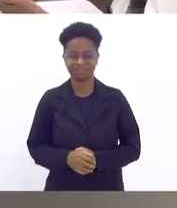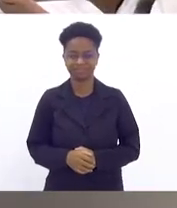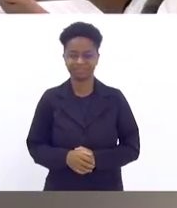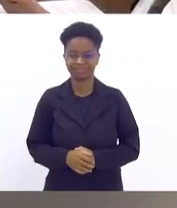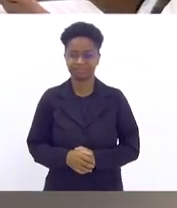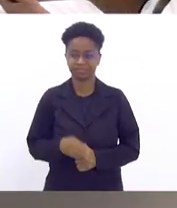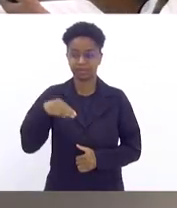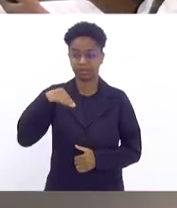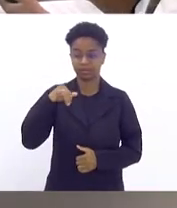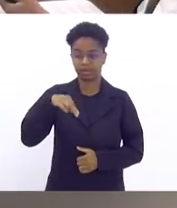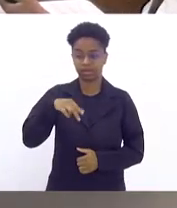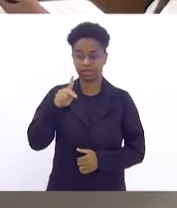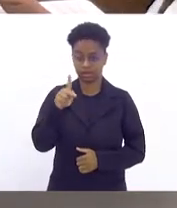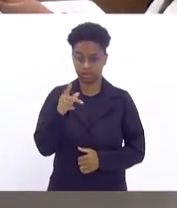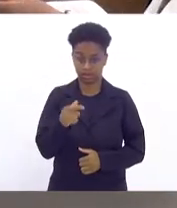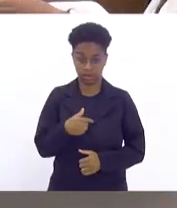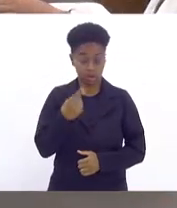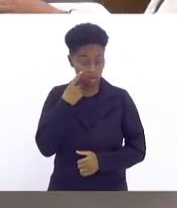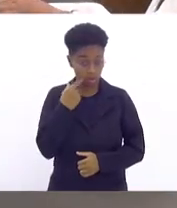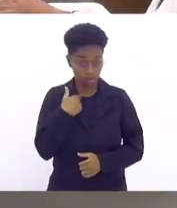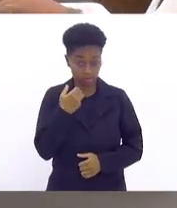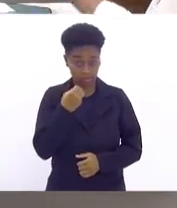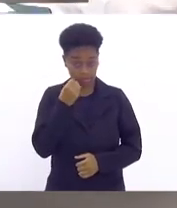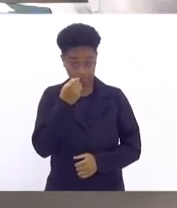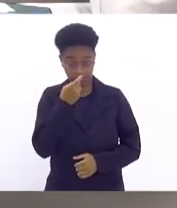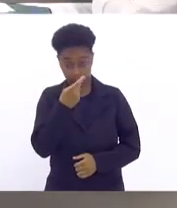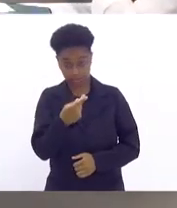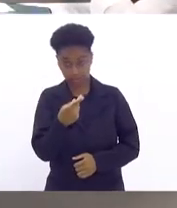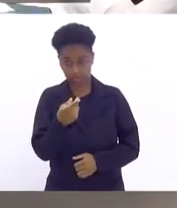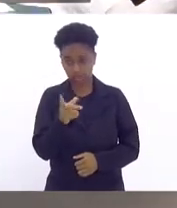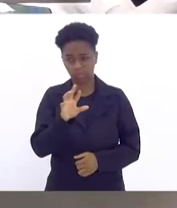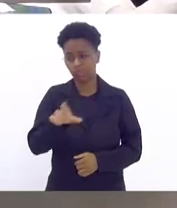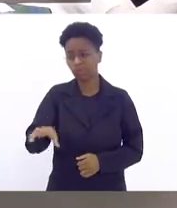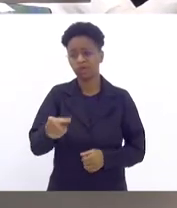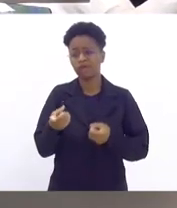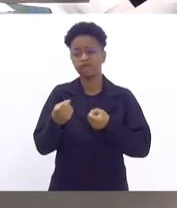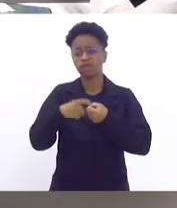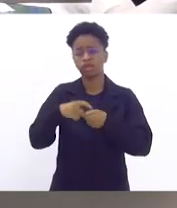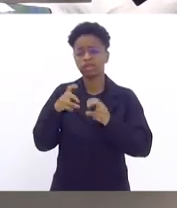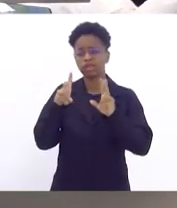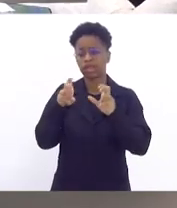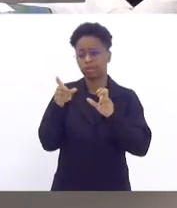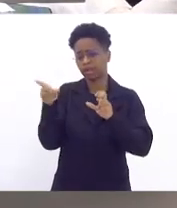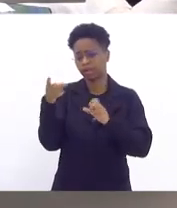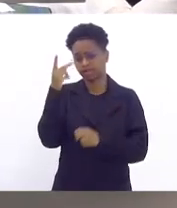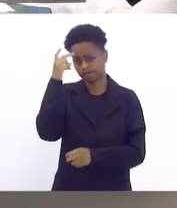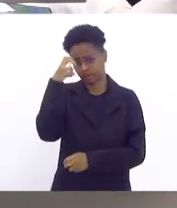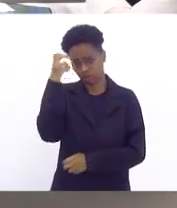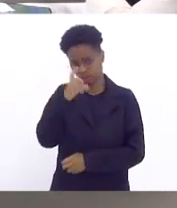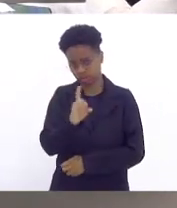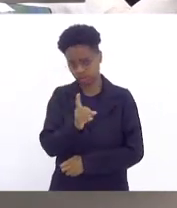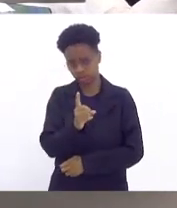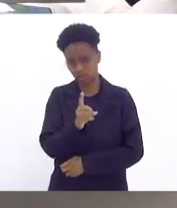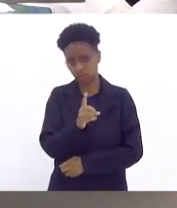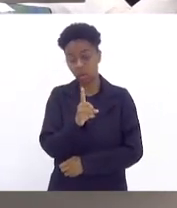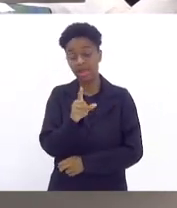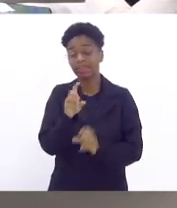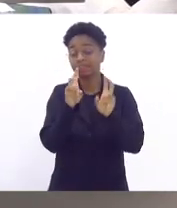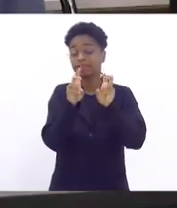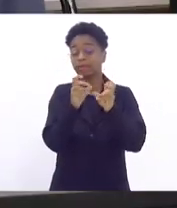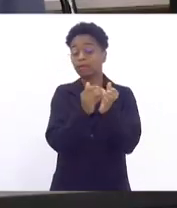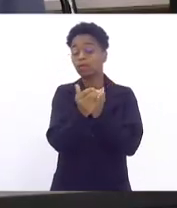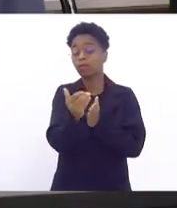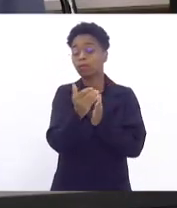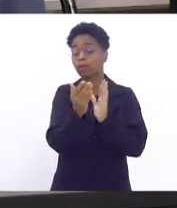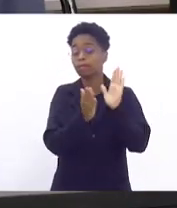Deputado voltando Não essa questão da deputada Verônica a questão inicial da